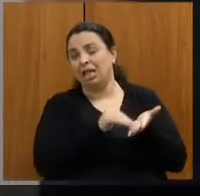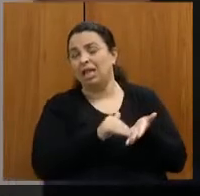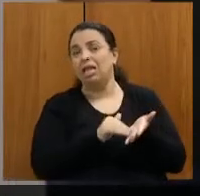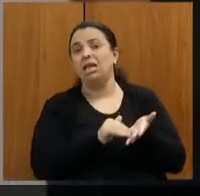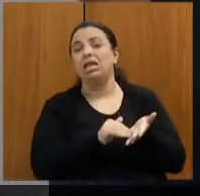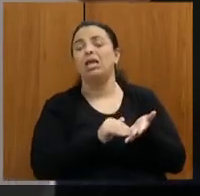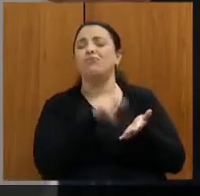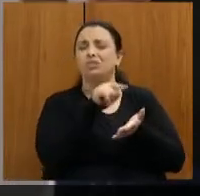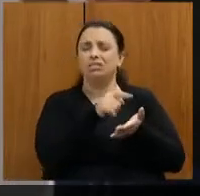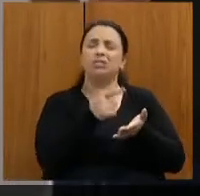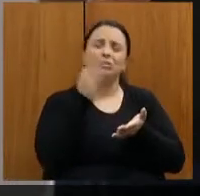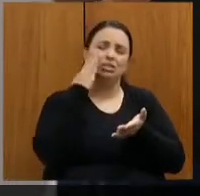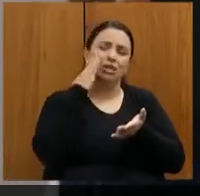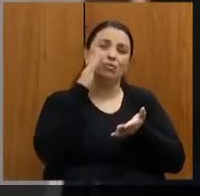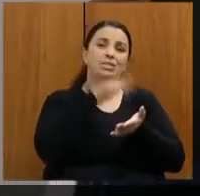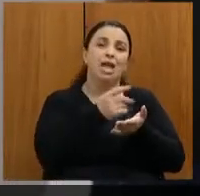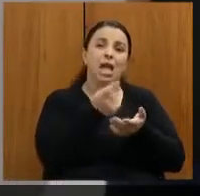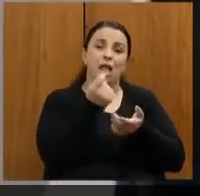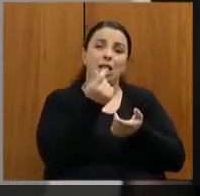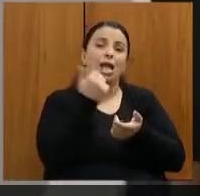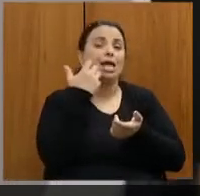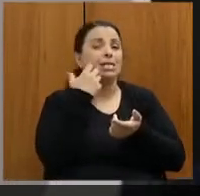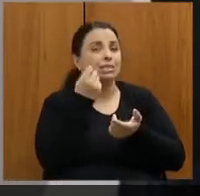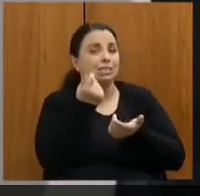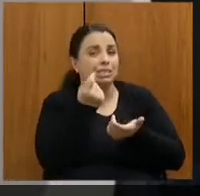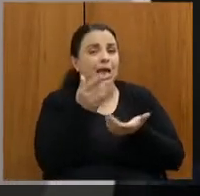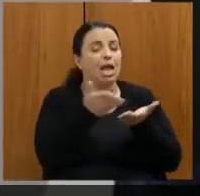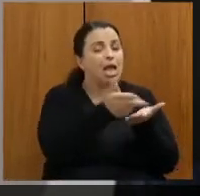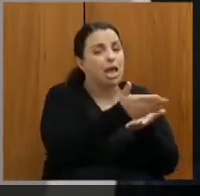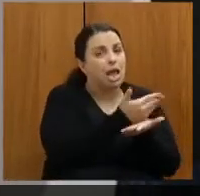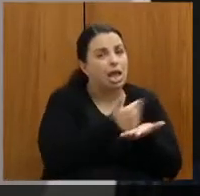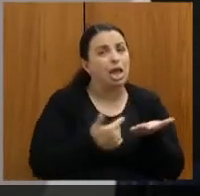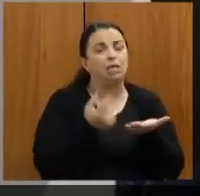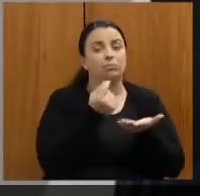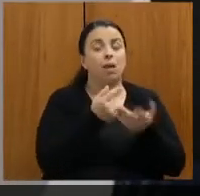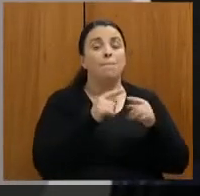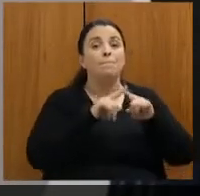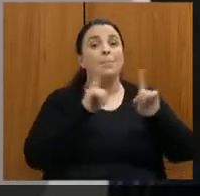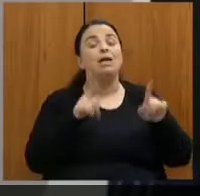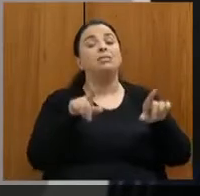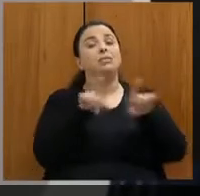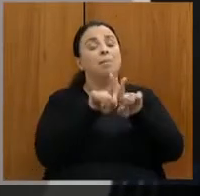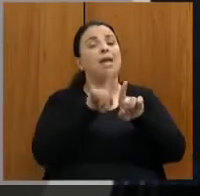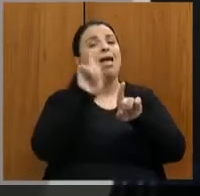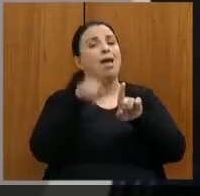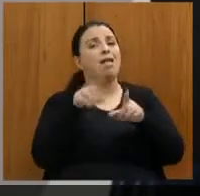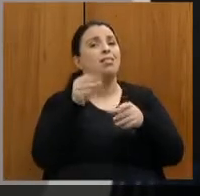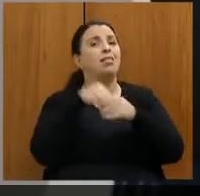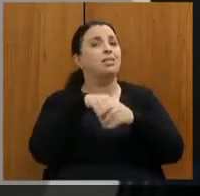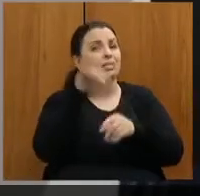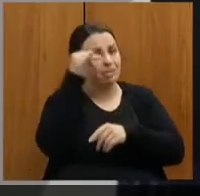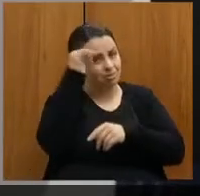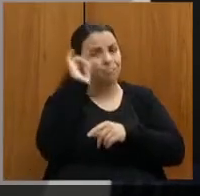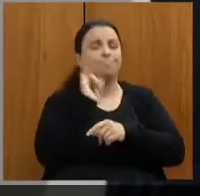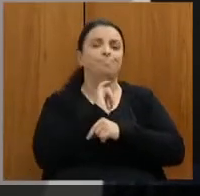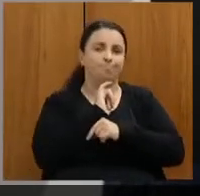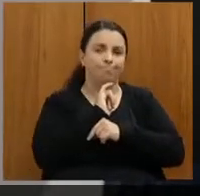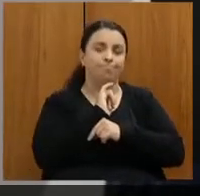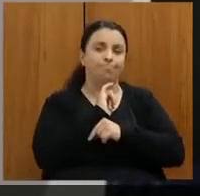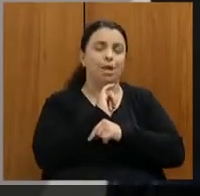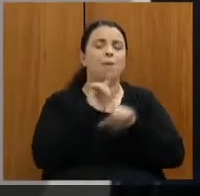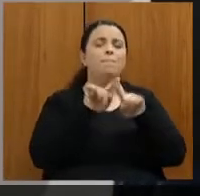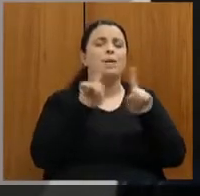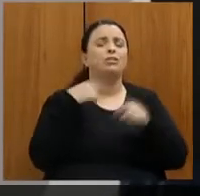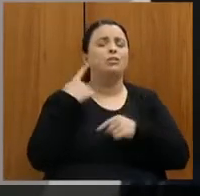e que cada secretaria tem a sua função mas também é da secretaria da fazenda mas uma coisa a gente tem que reconhecer